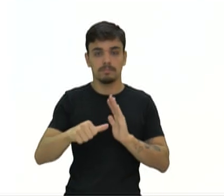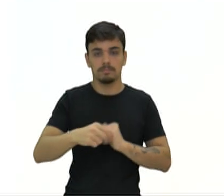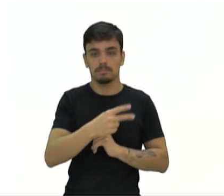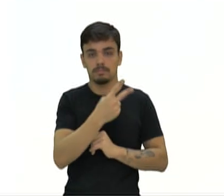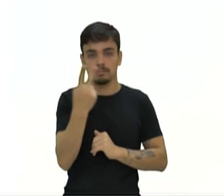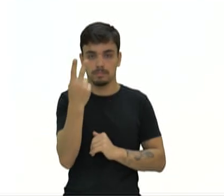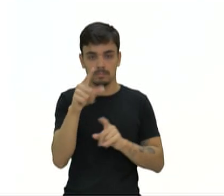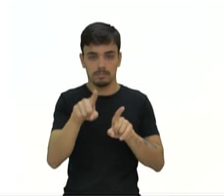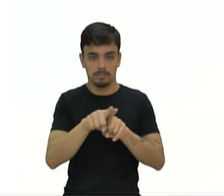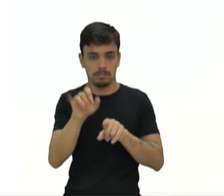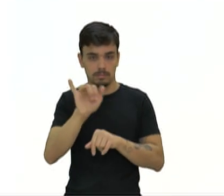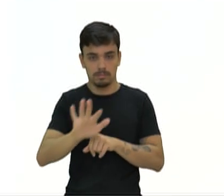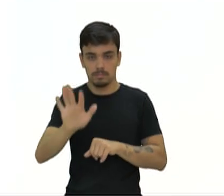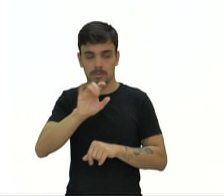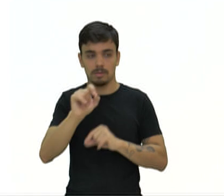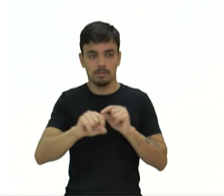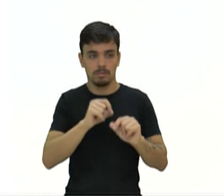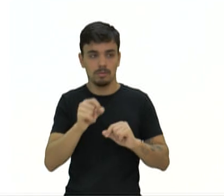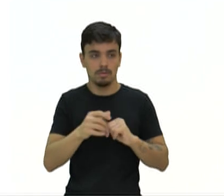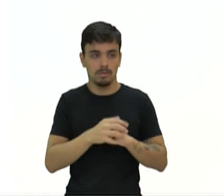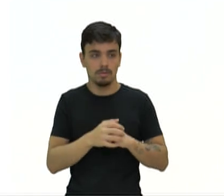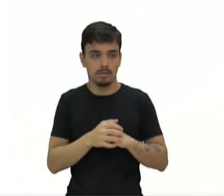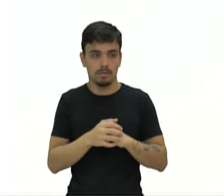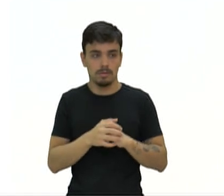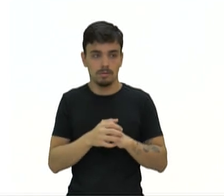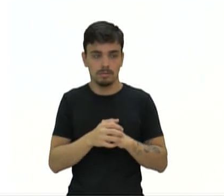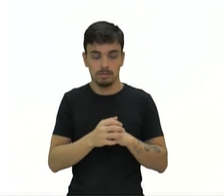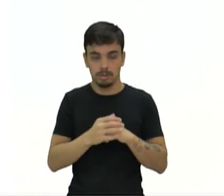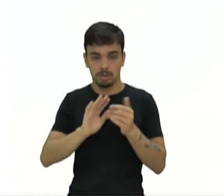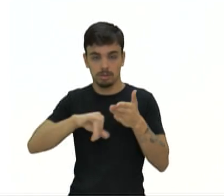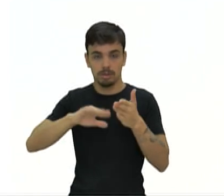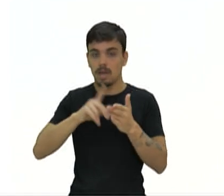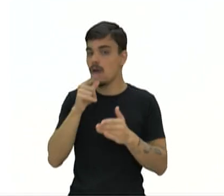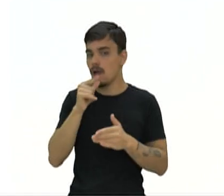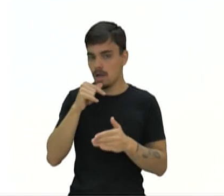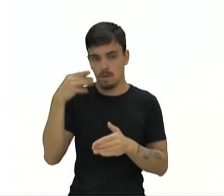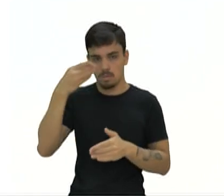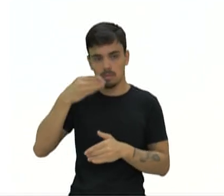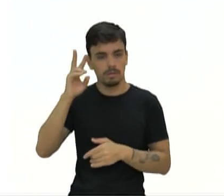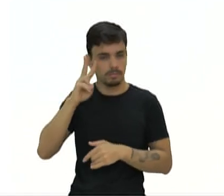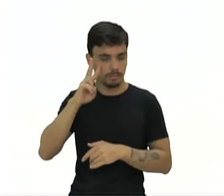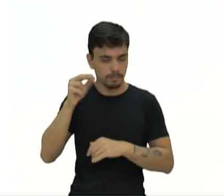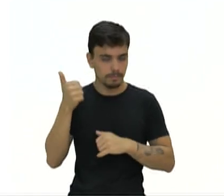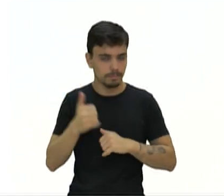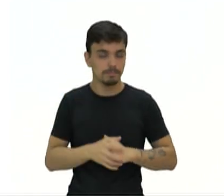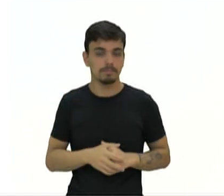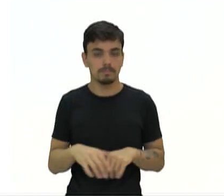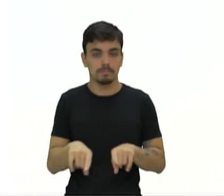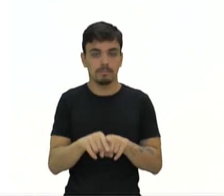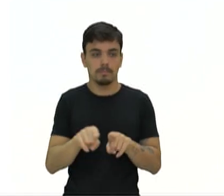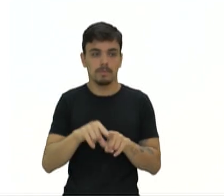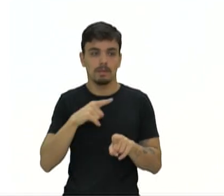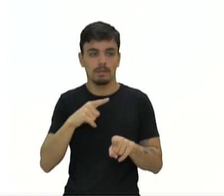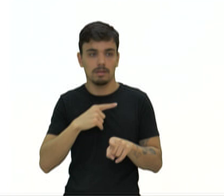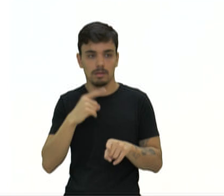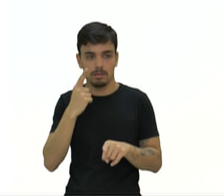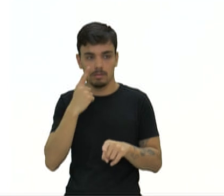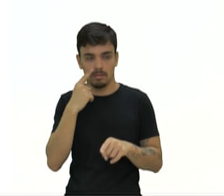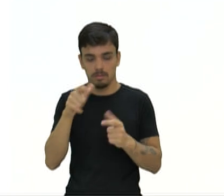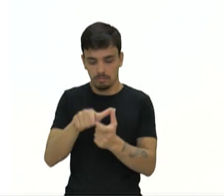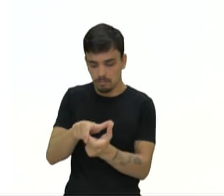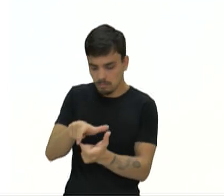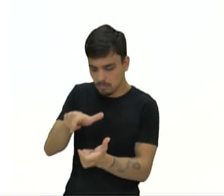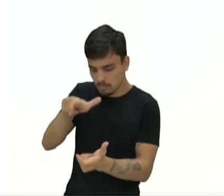a perfuração da bolsa amniótica com a liberação do líquido, certo? Dilatou aqui o colo uterino